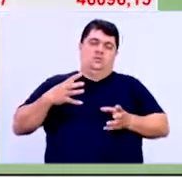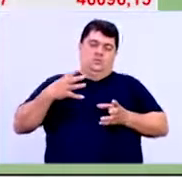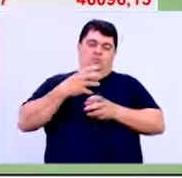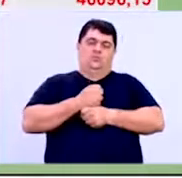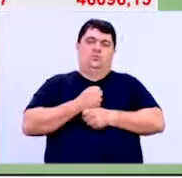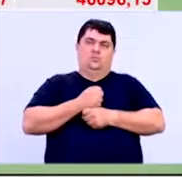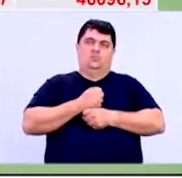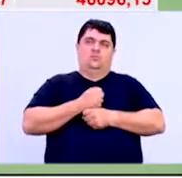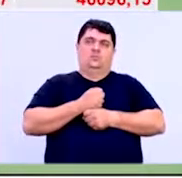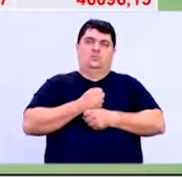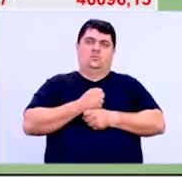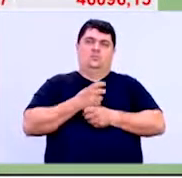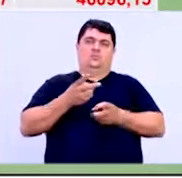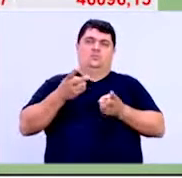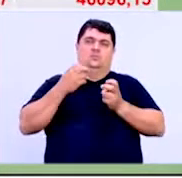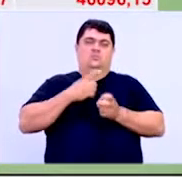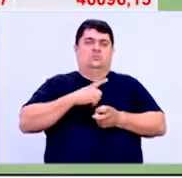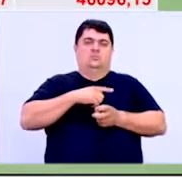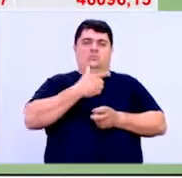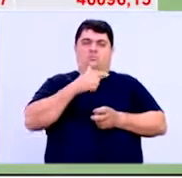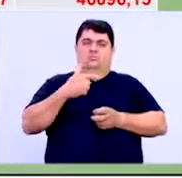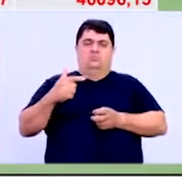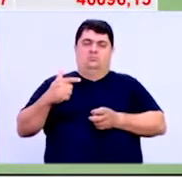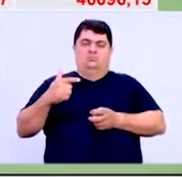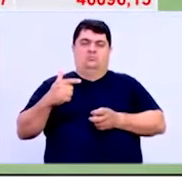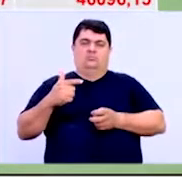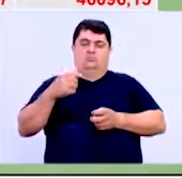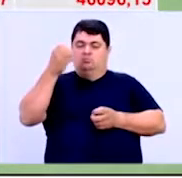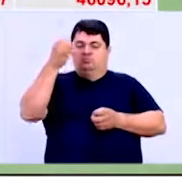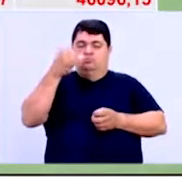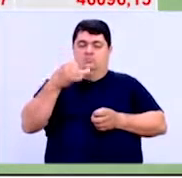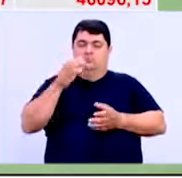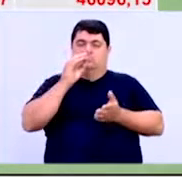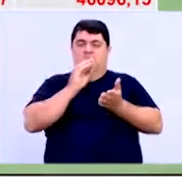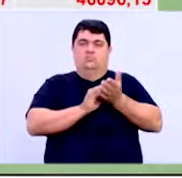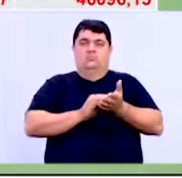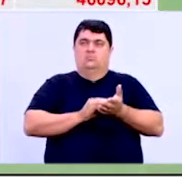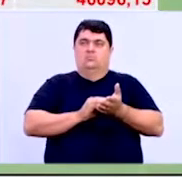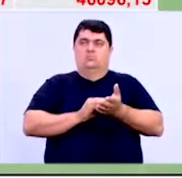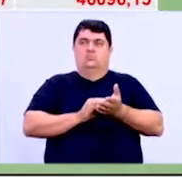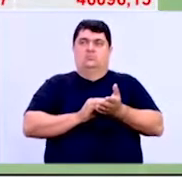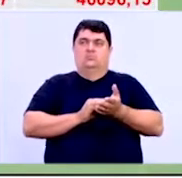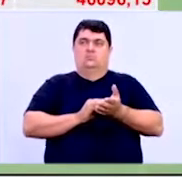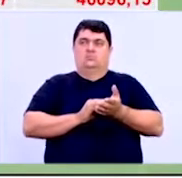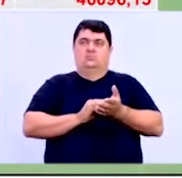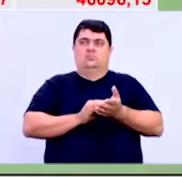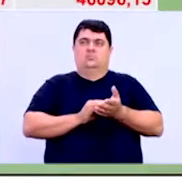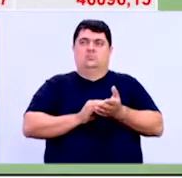caixa. Percebo que em nenhum momento a gente colocou